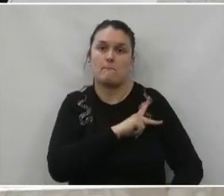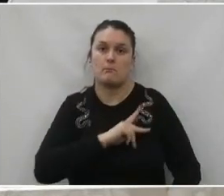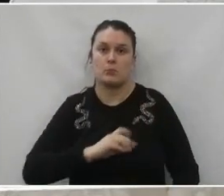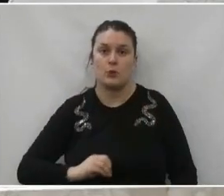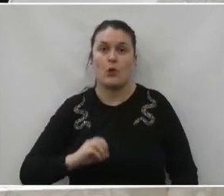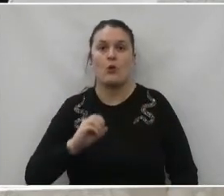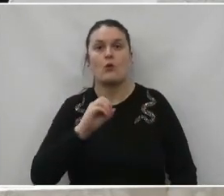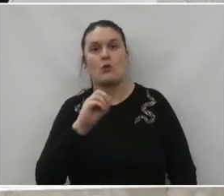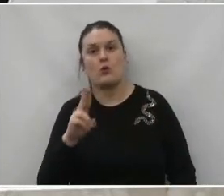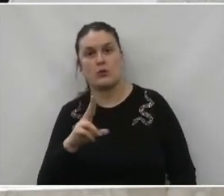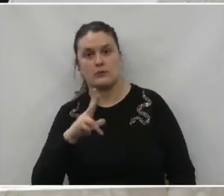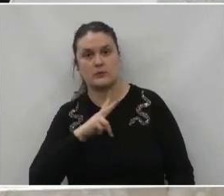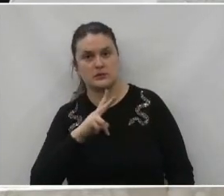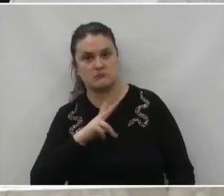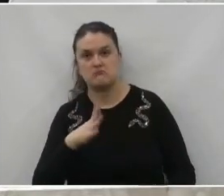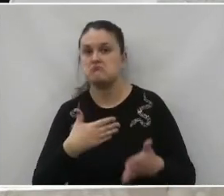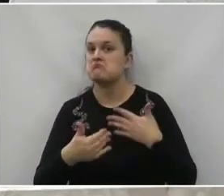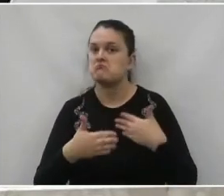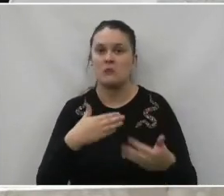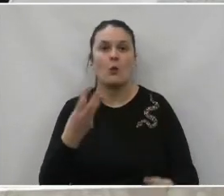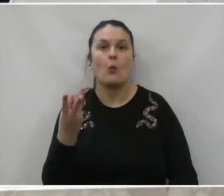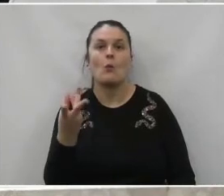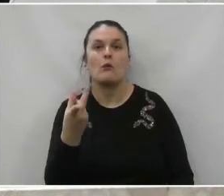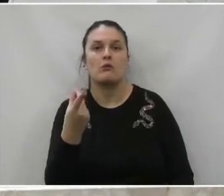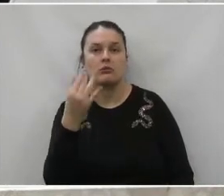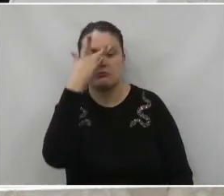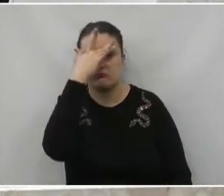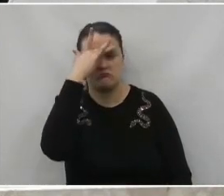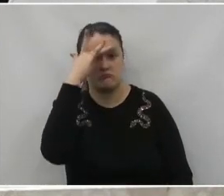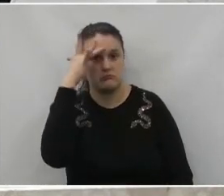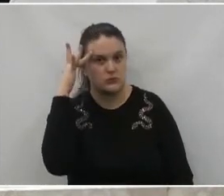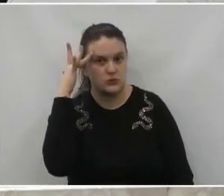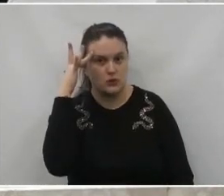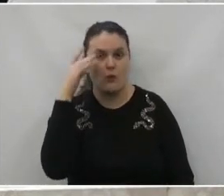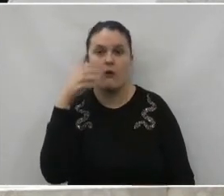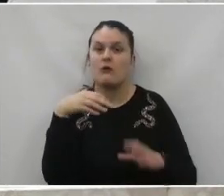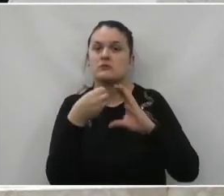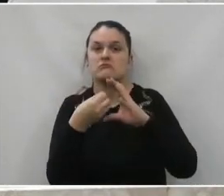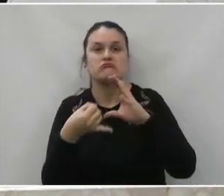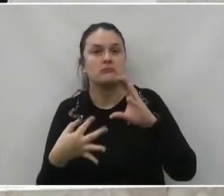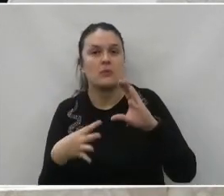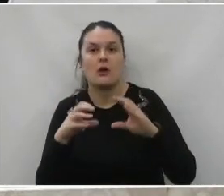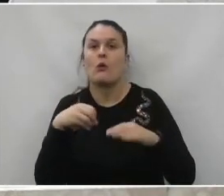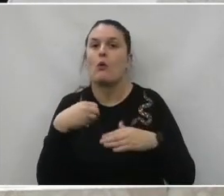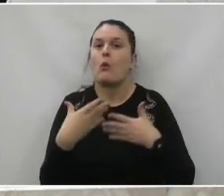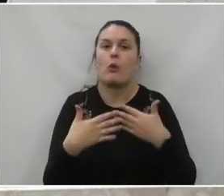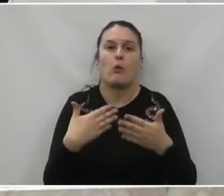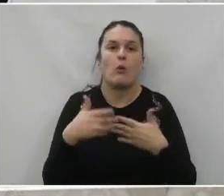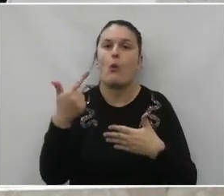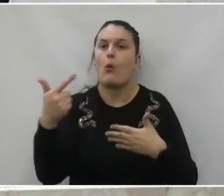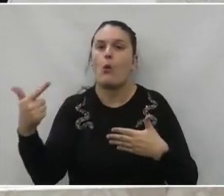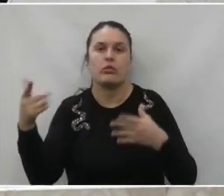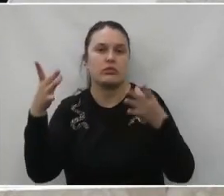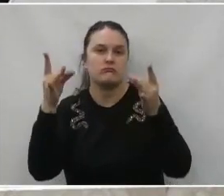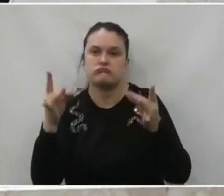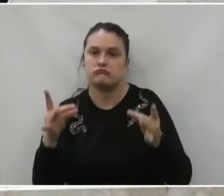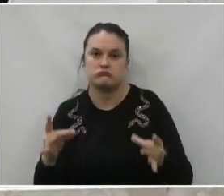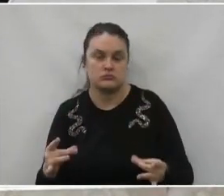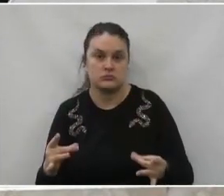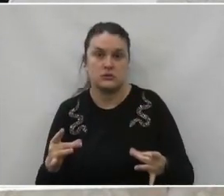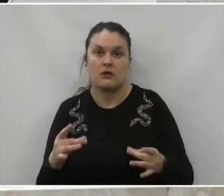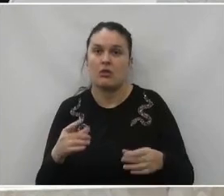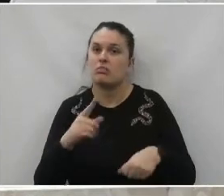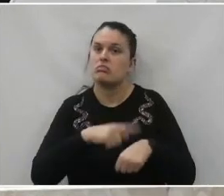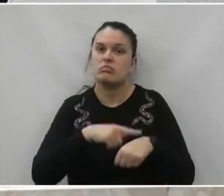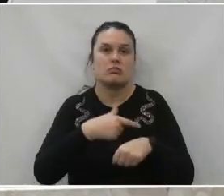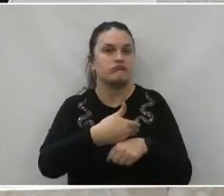privados, independentemente do número de pessoas, da sua característica ou de quaisquer outras condições, por